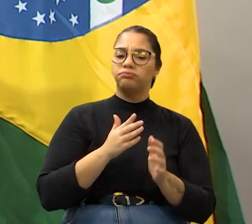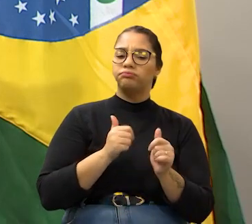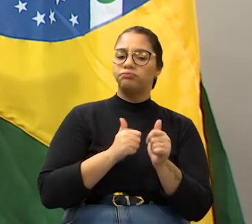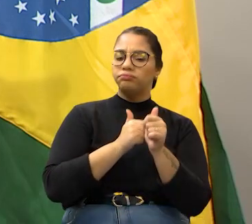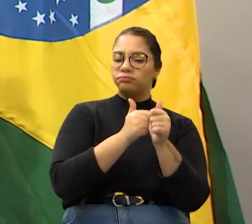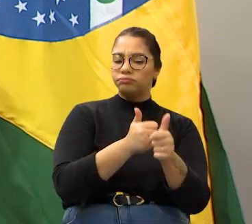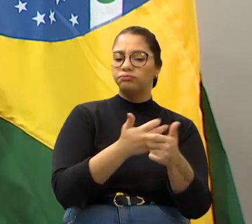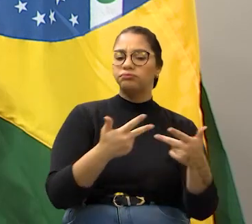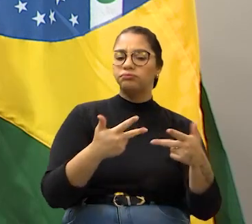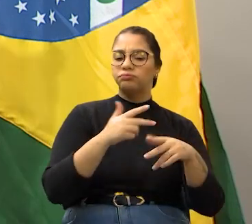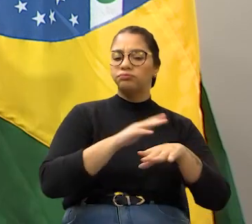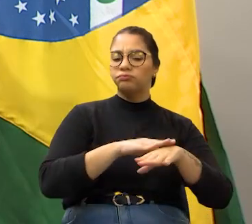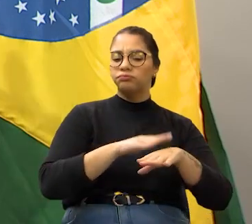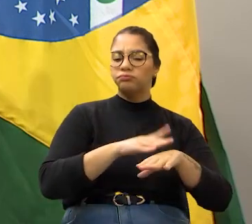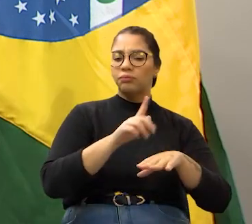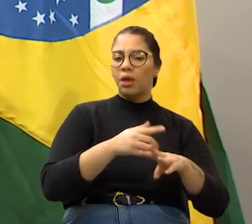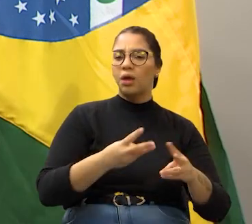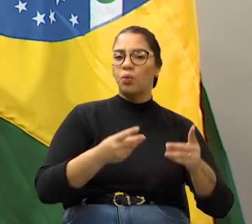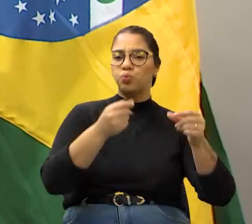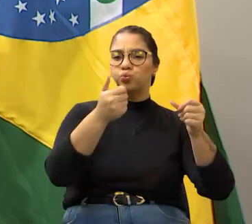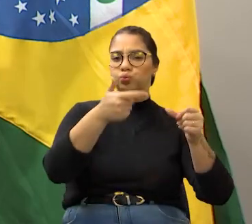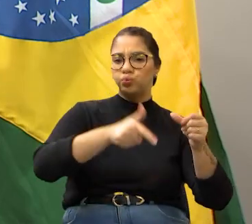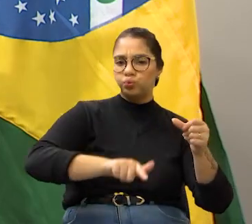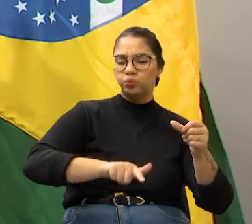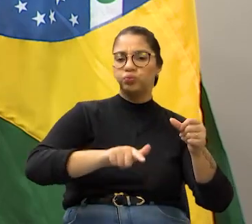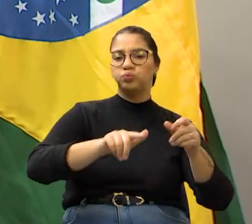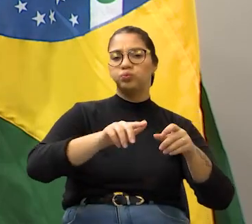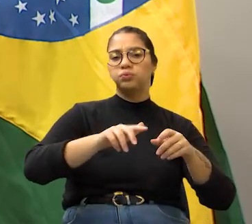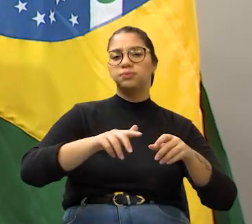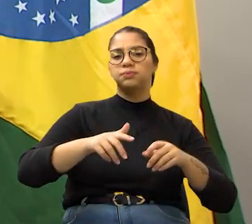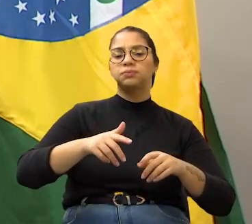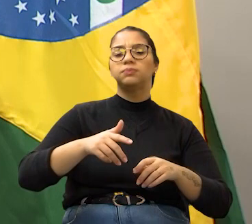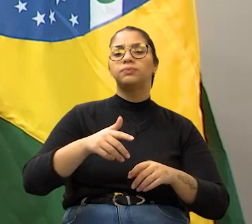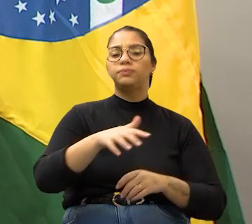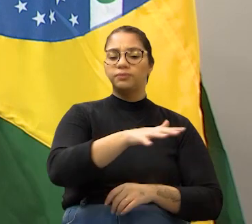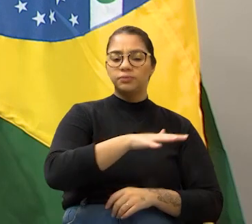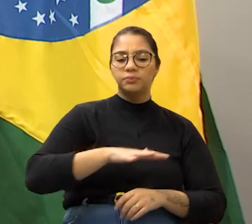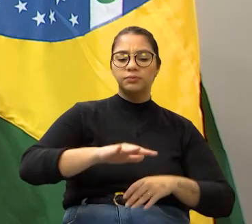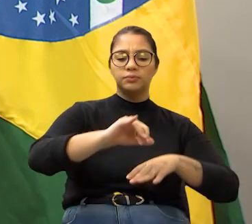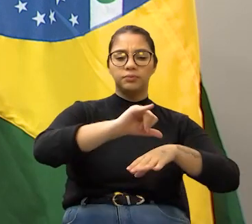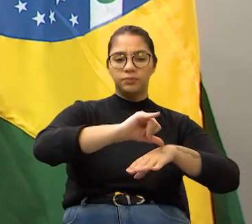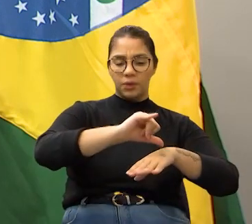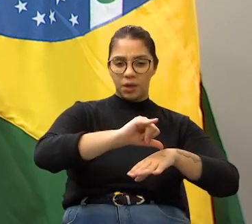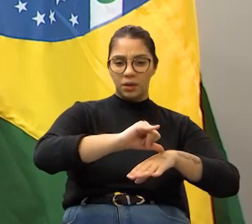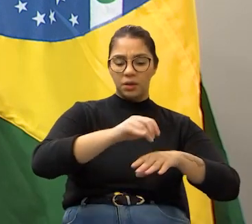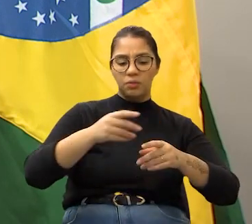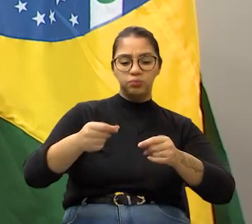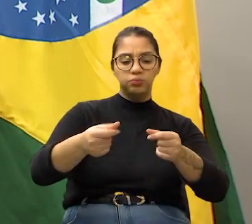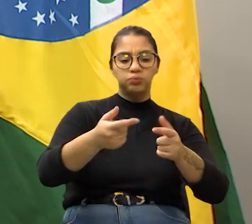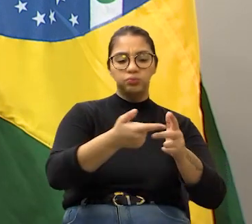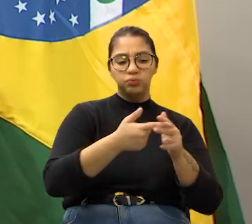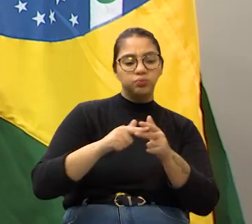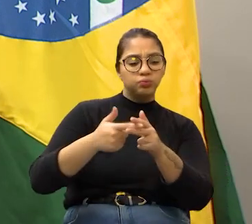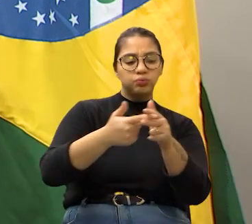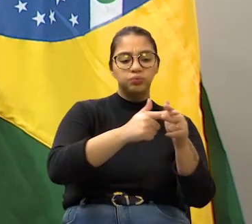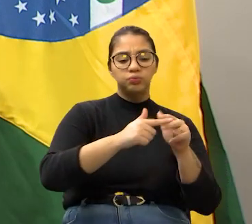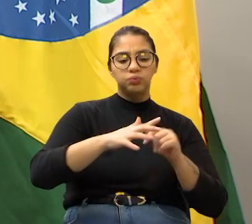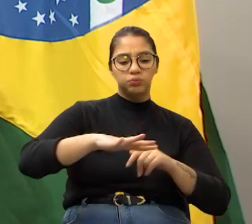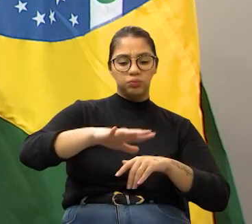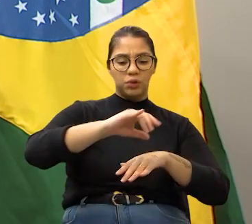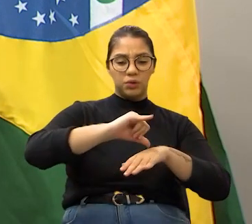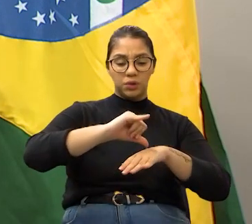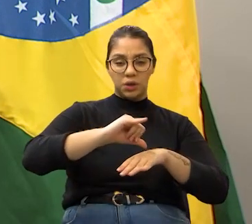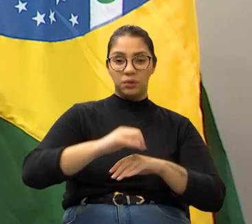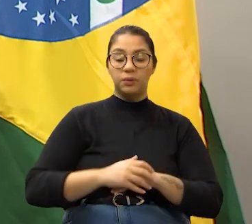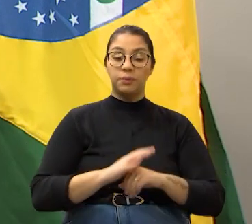as ações, as medidas para requalificação, revitalização da área central, nos procurou dizendo,